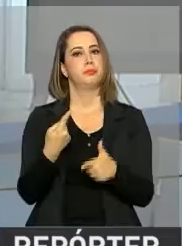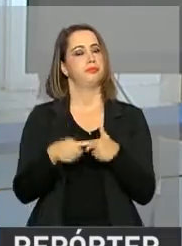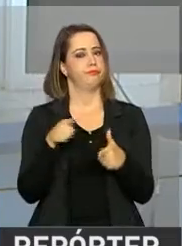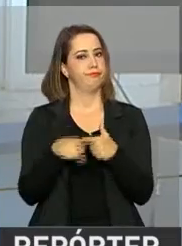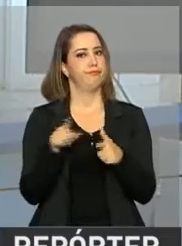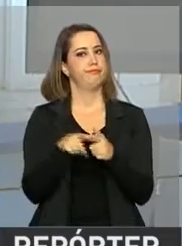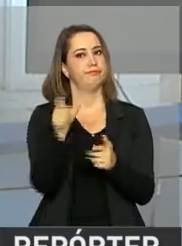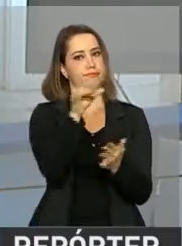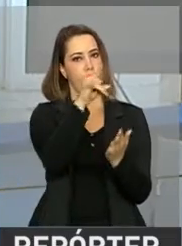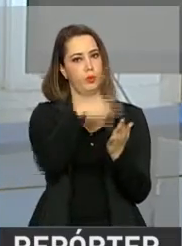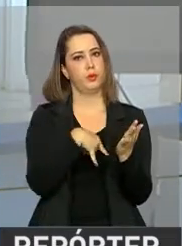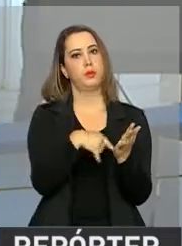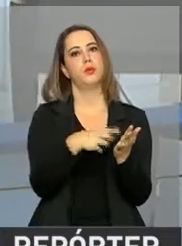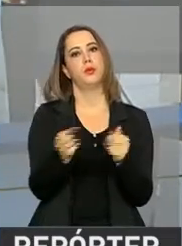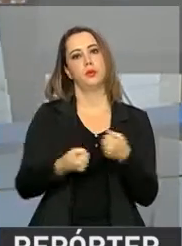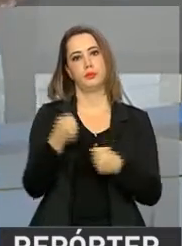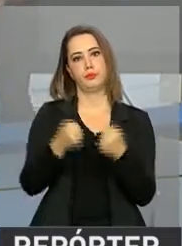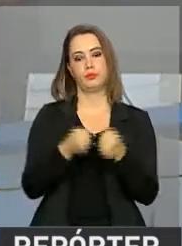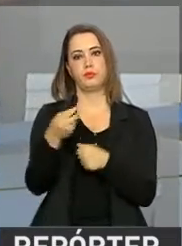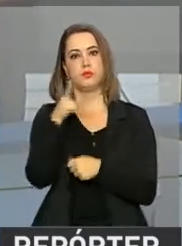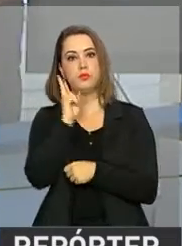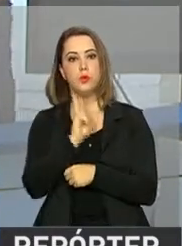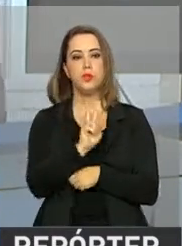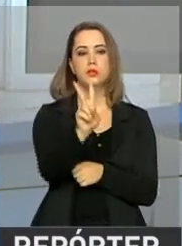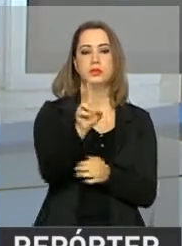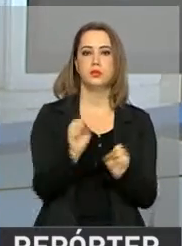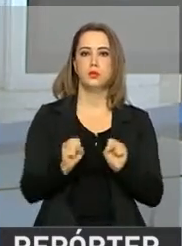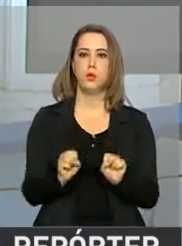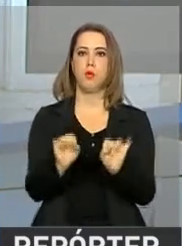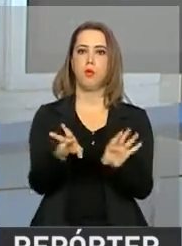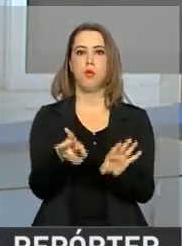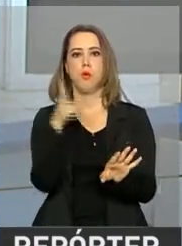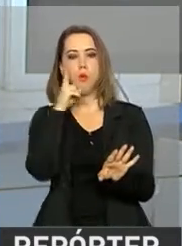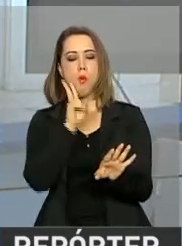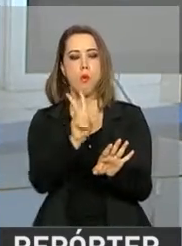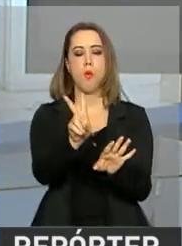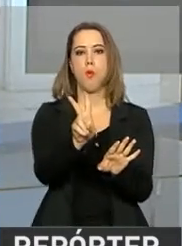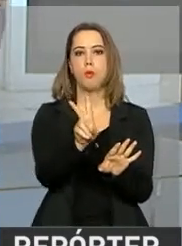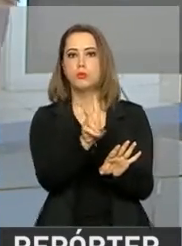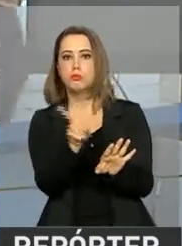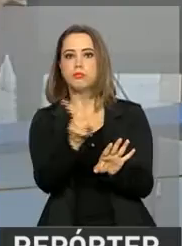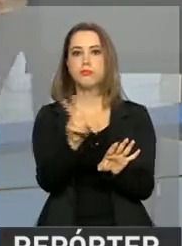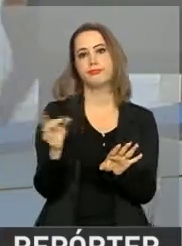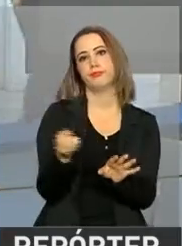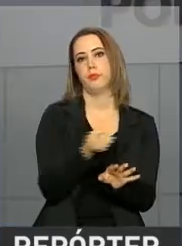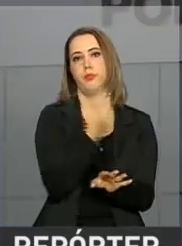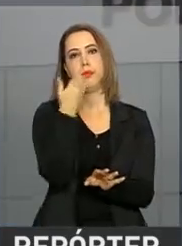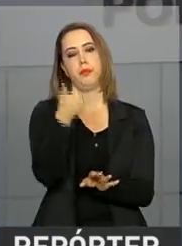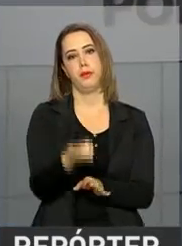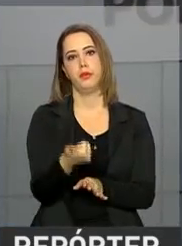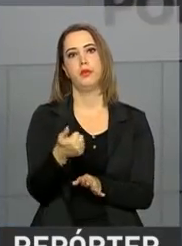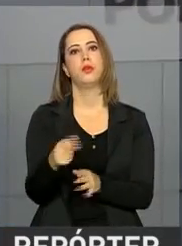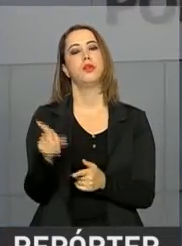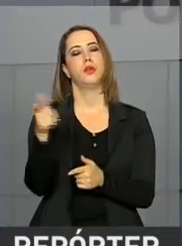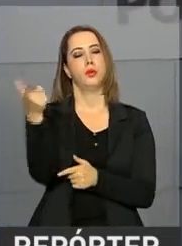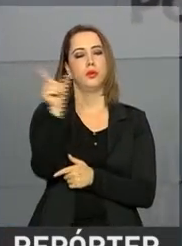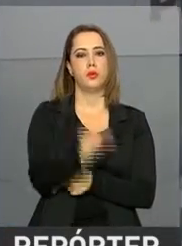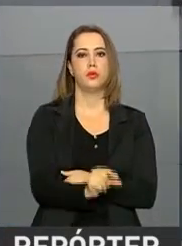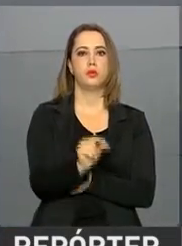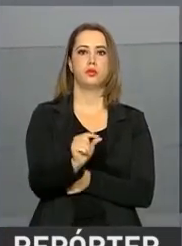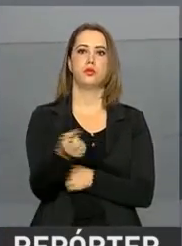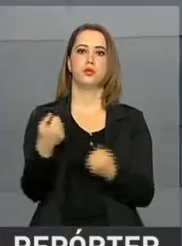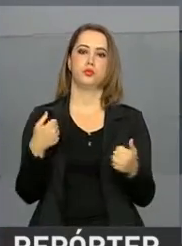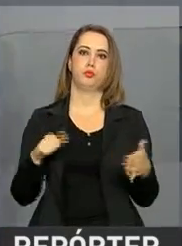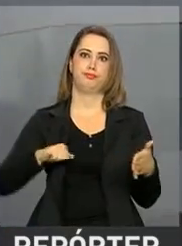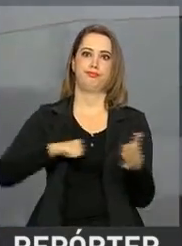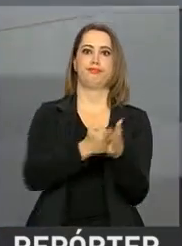os veículos são vistos com mais facilidade o que diminui o risco de acidentes o que era uma recomendação